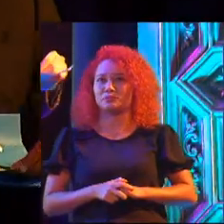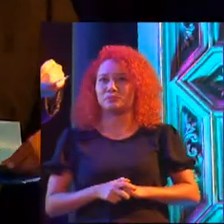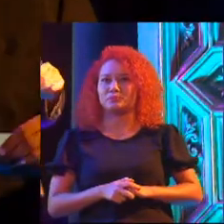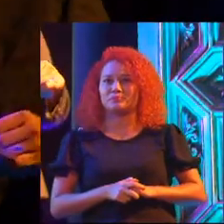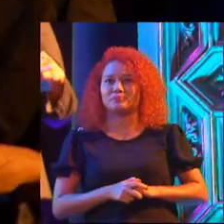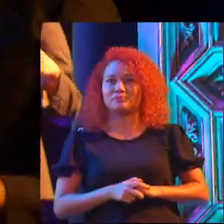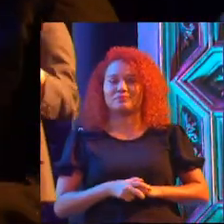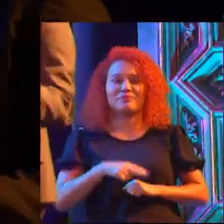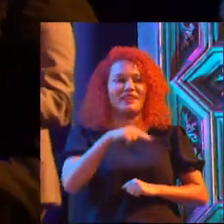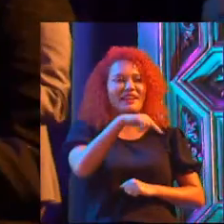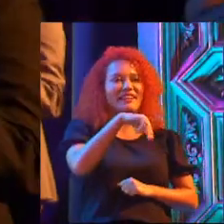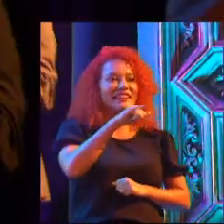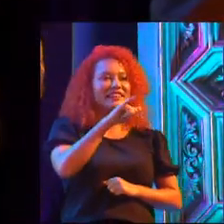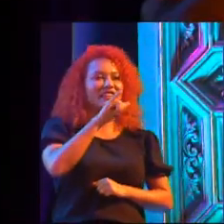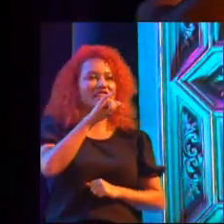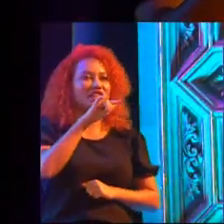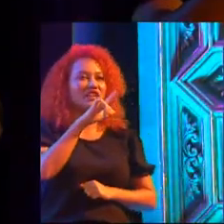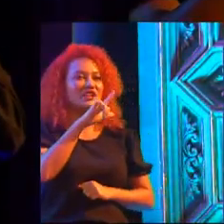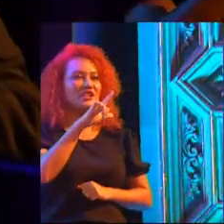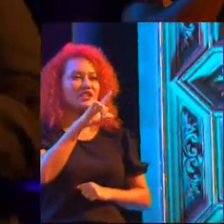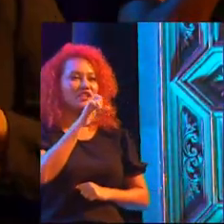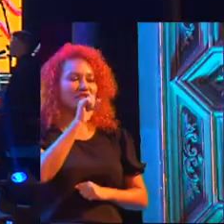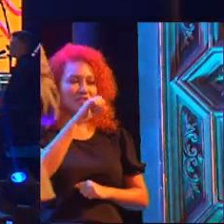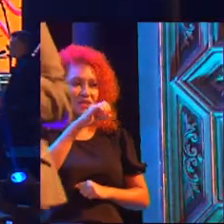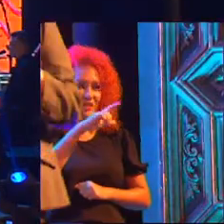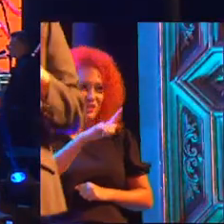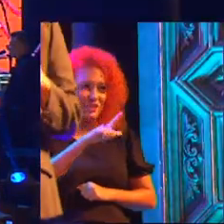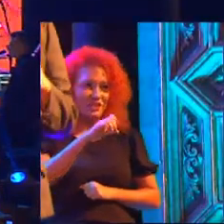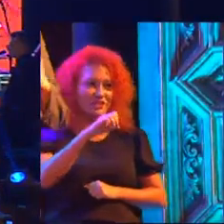nervoso. Nilson Chaves.